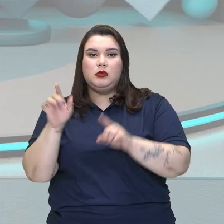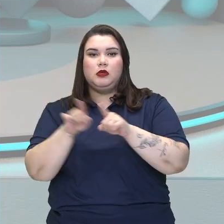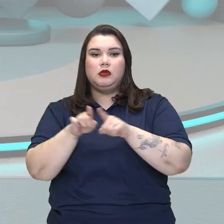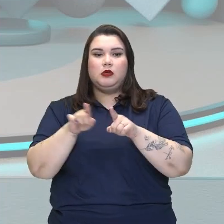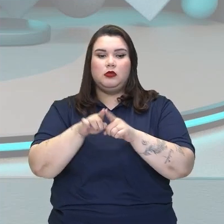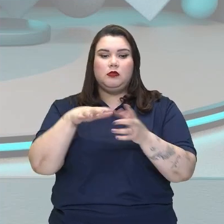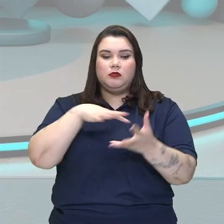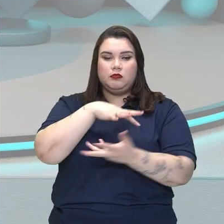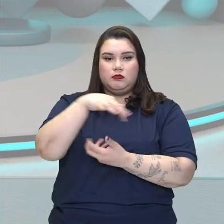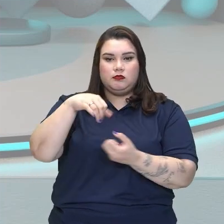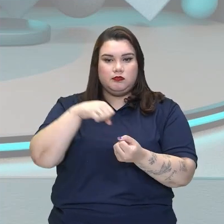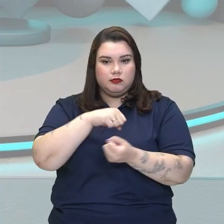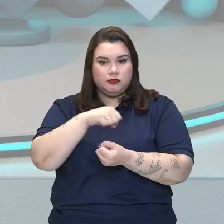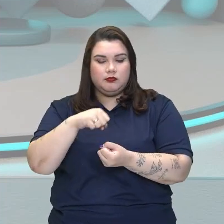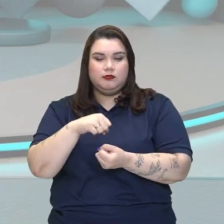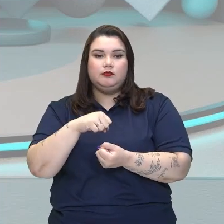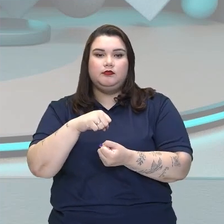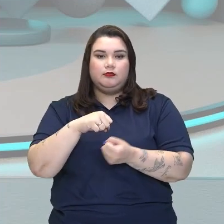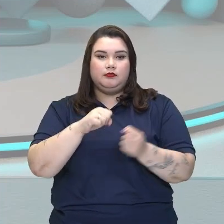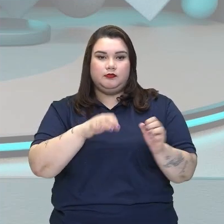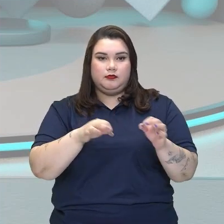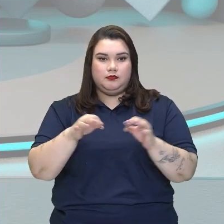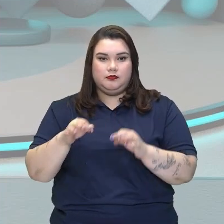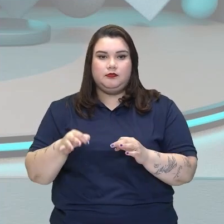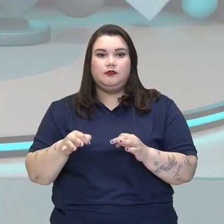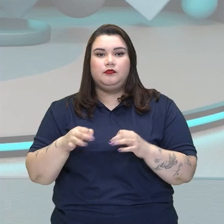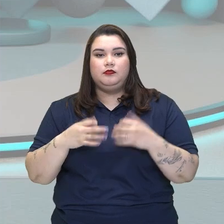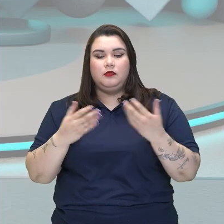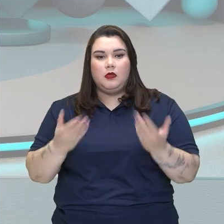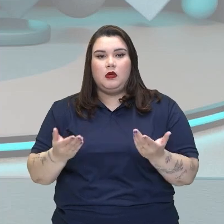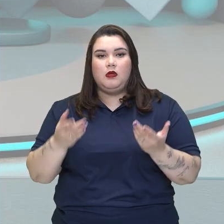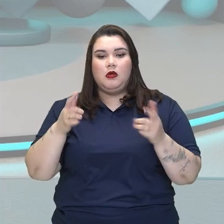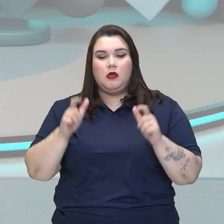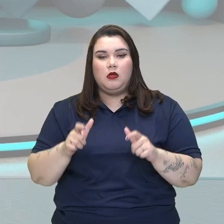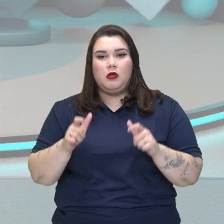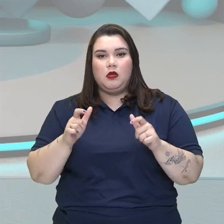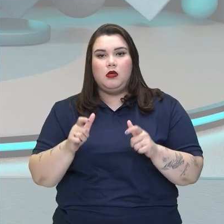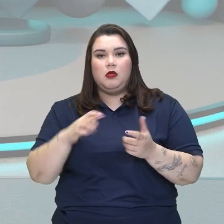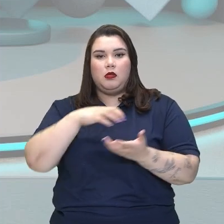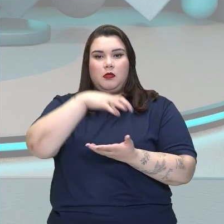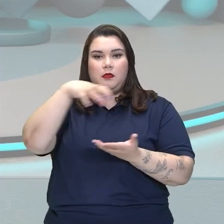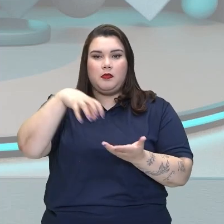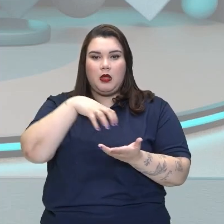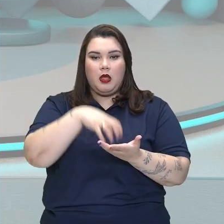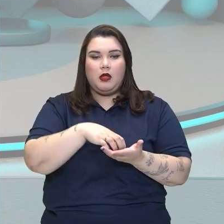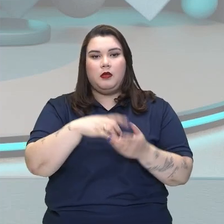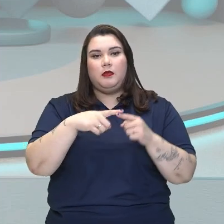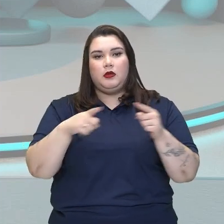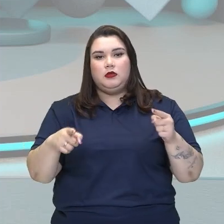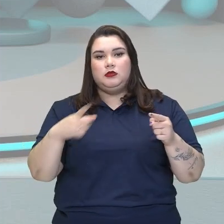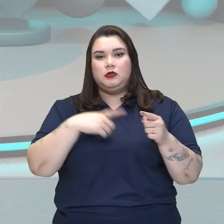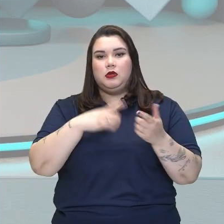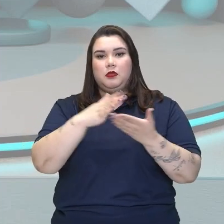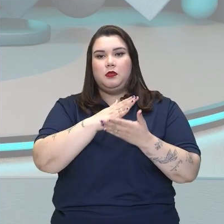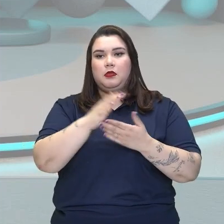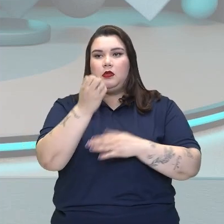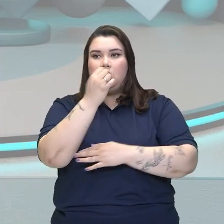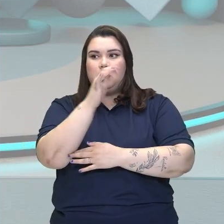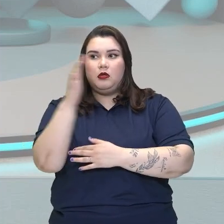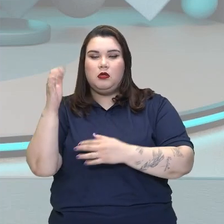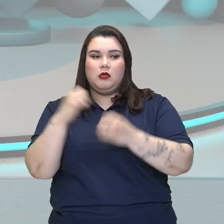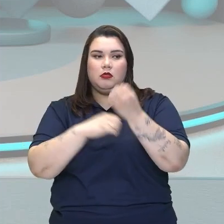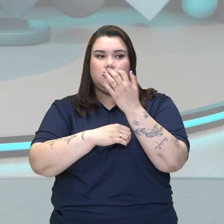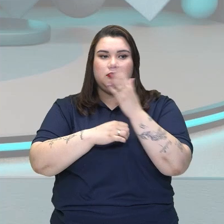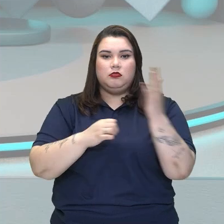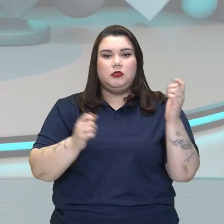estão no meio de uma floresta praticamente, estão tipo num parque, né? Dentro de uma cidade, mas que tem algumas árvores que eles colocam